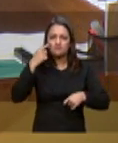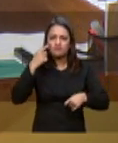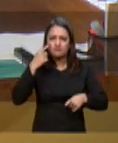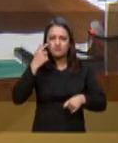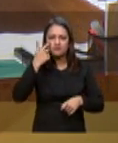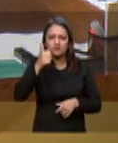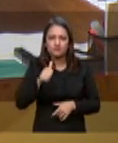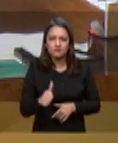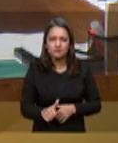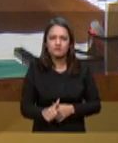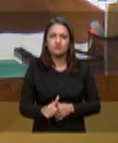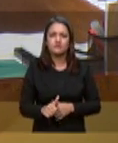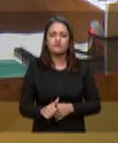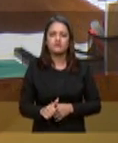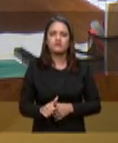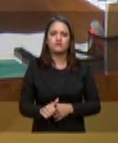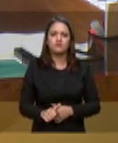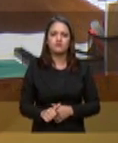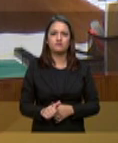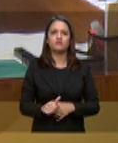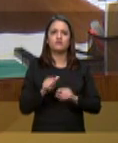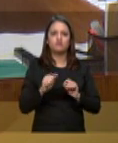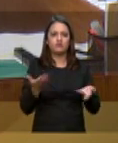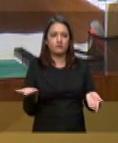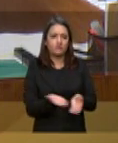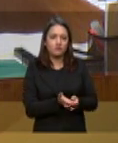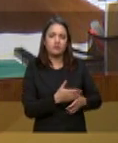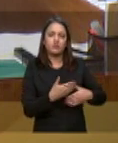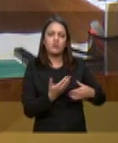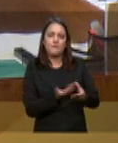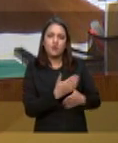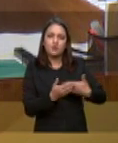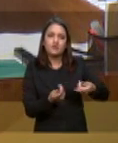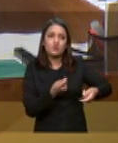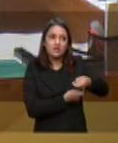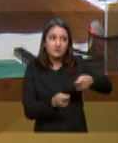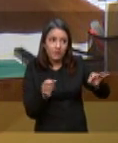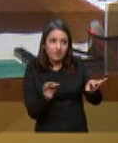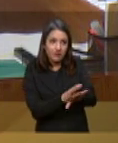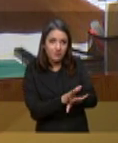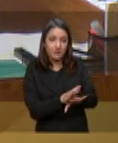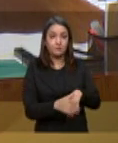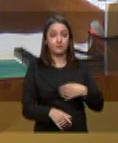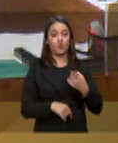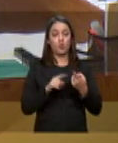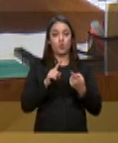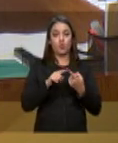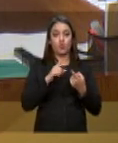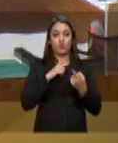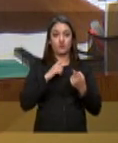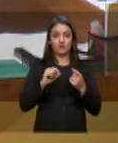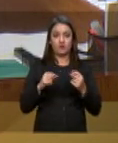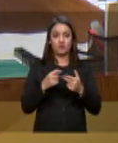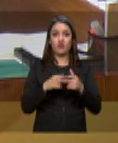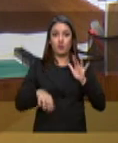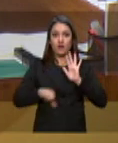exaurimento de eventual processo administrativo fiscal. 1. Crime material contra a ordem